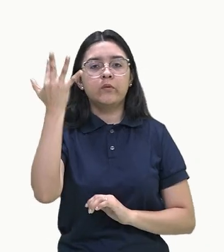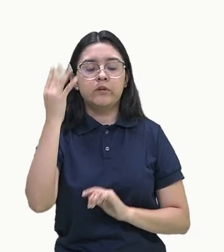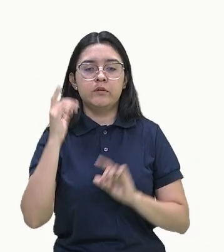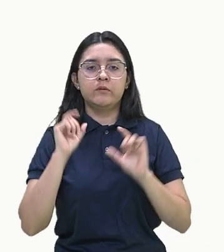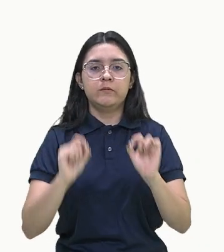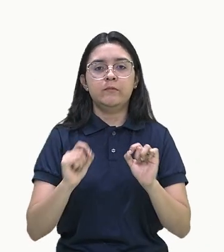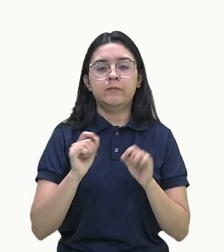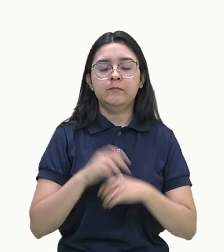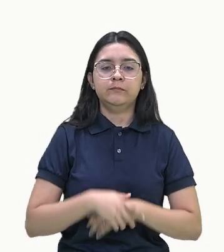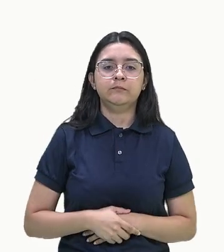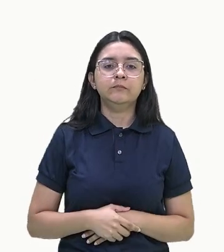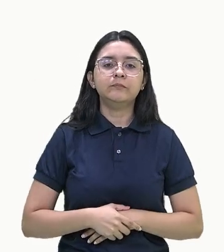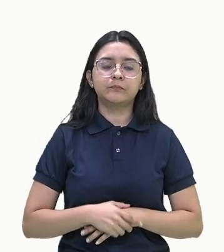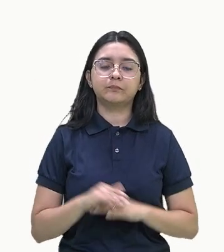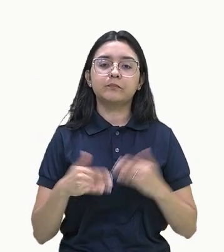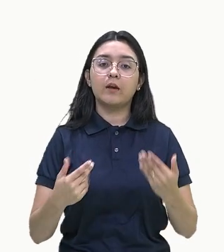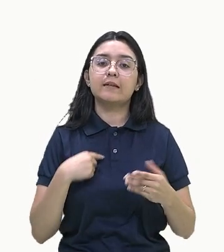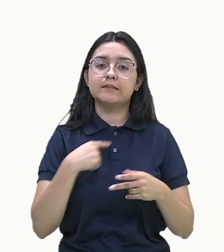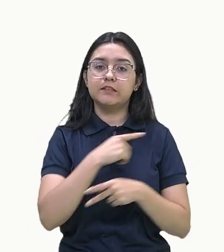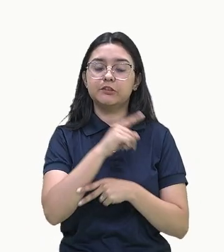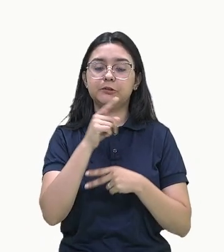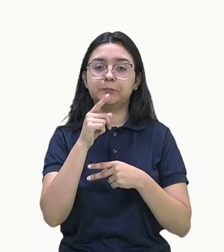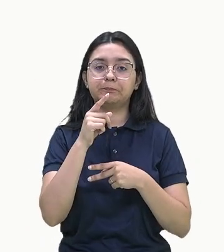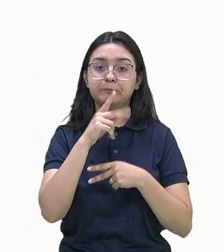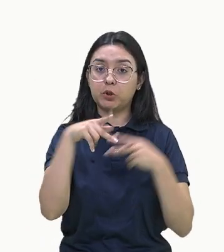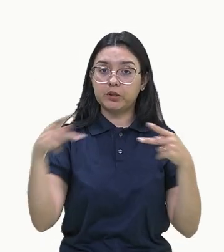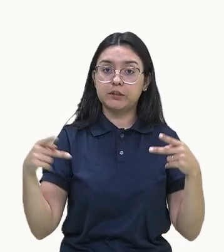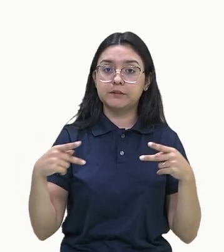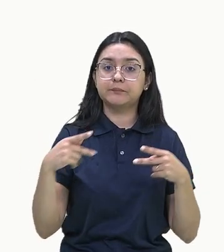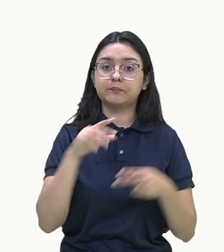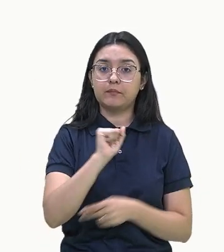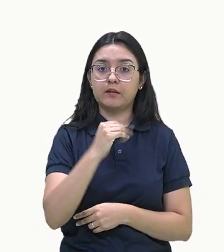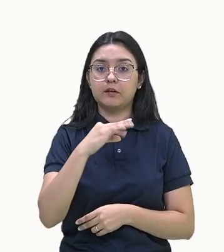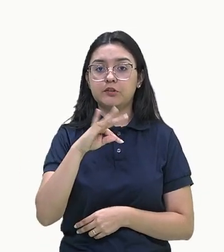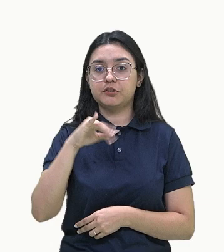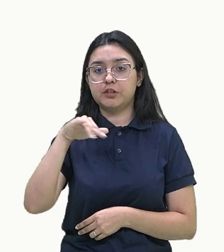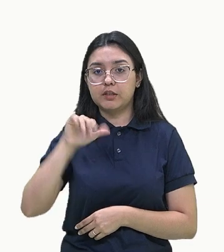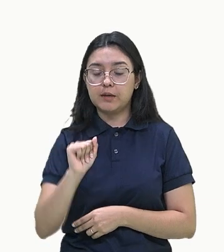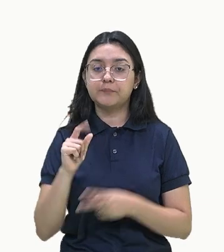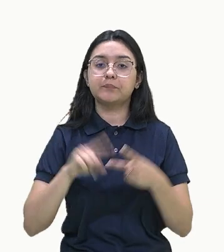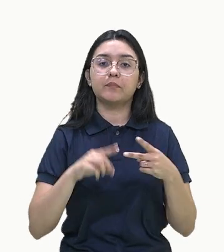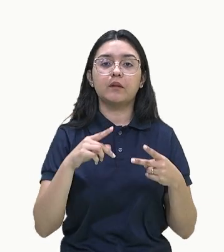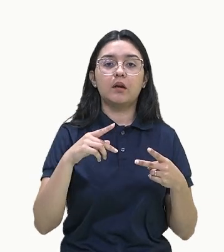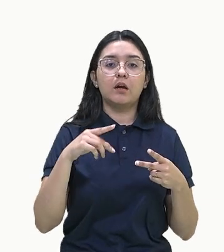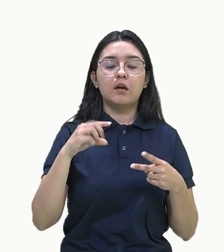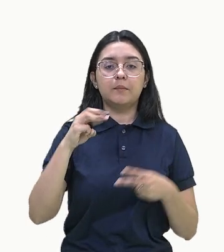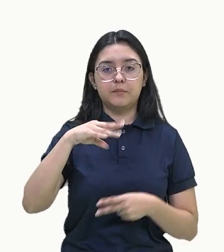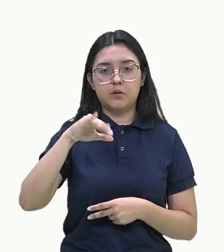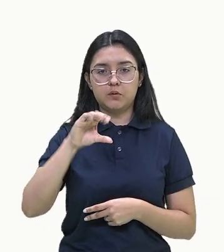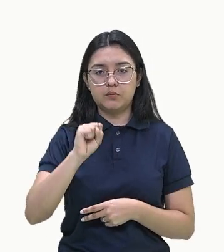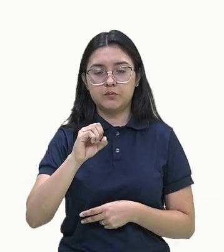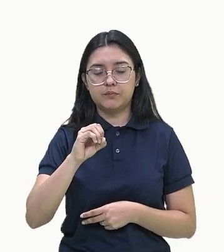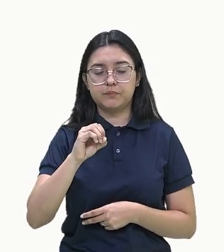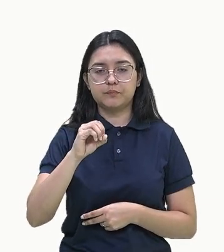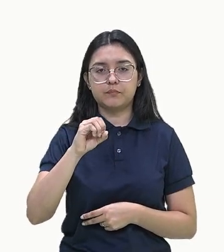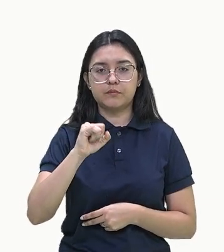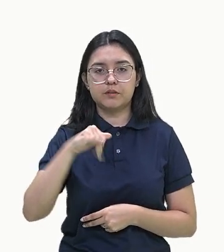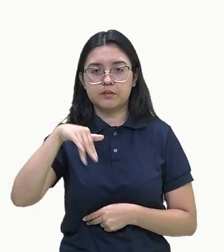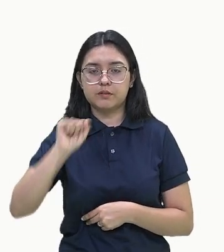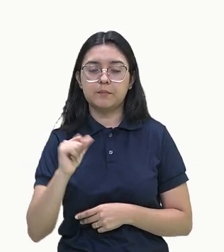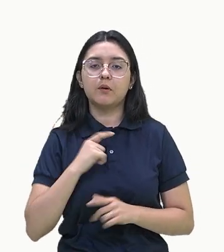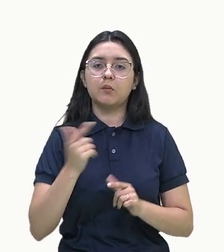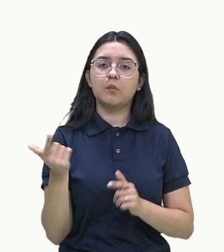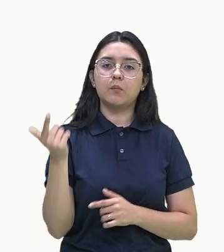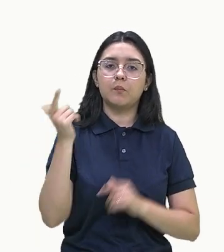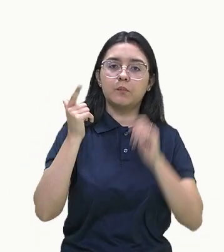ali por essas proteínas actina e miosina, para que então esse movimento